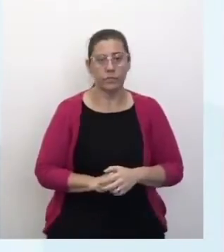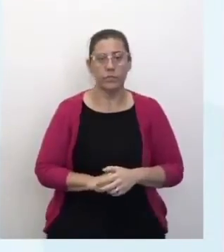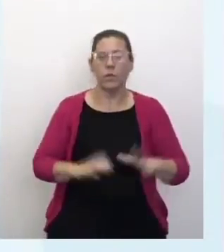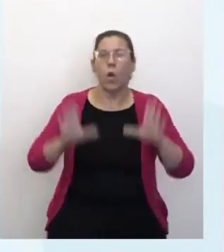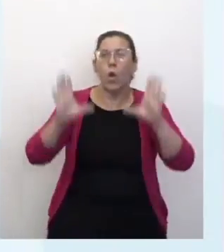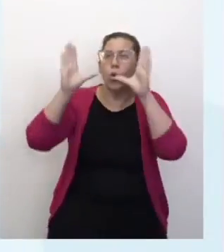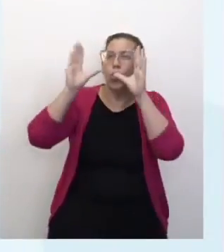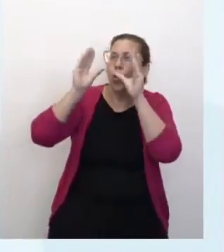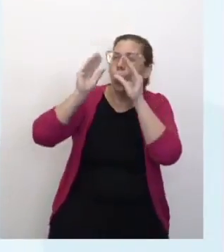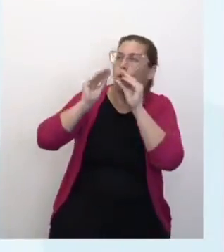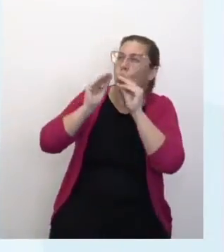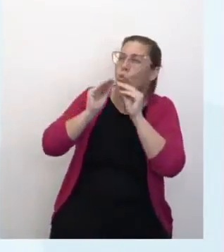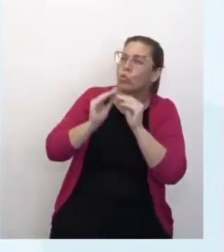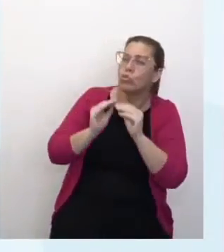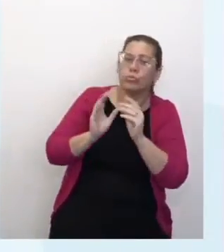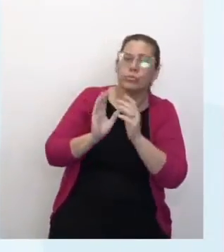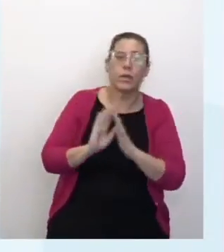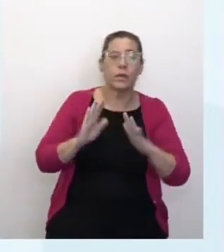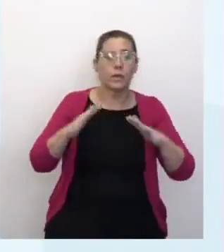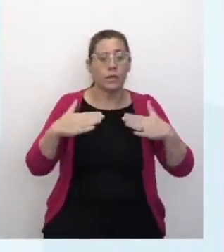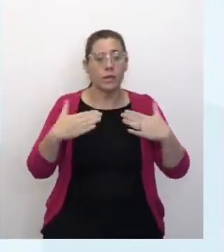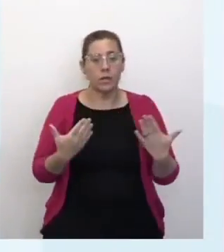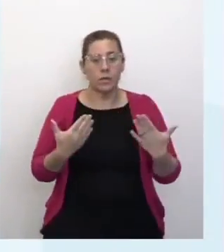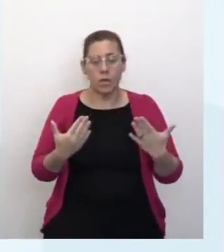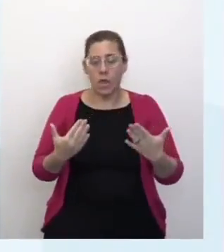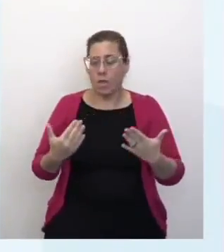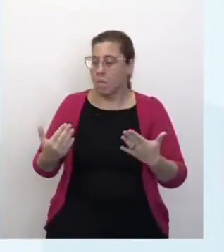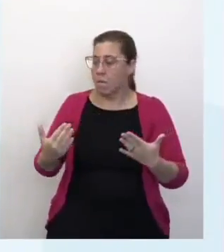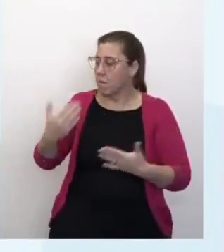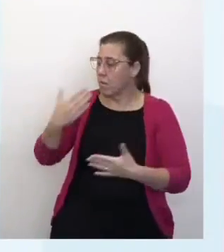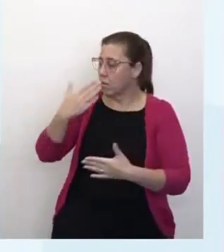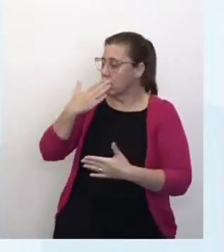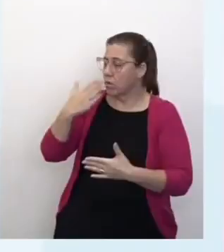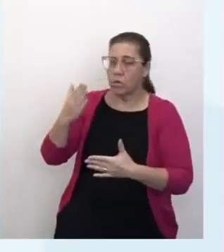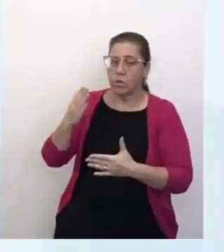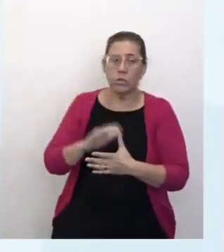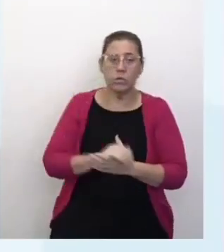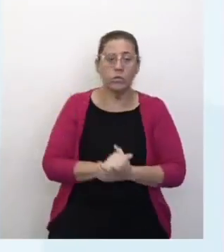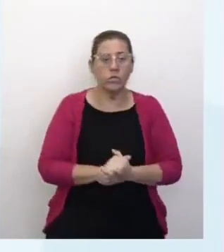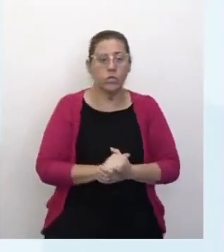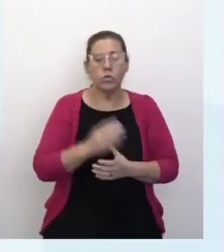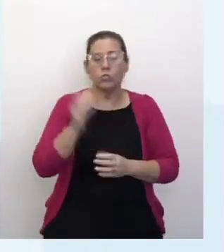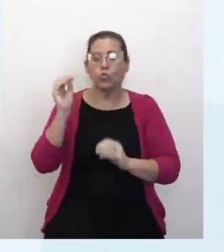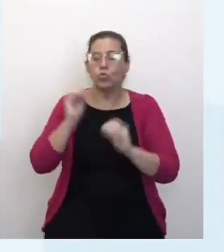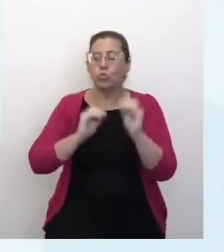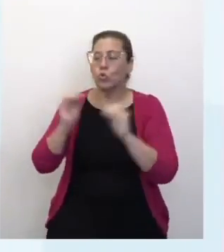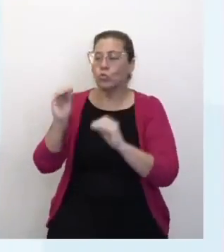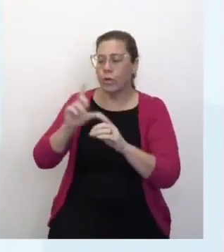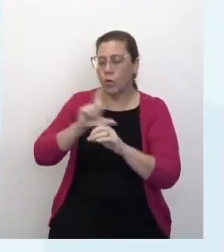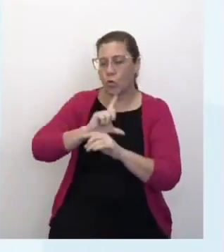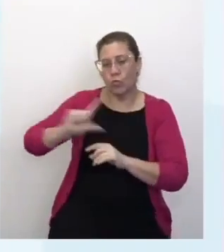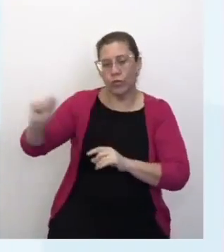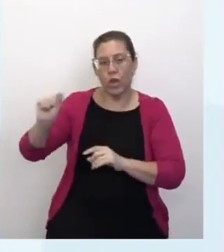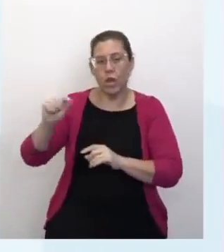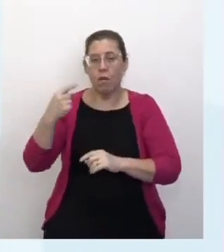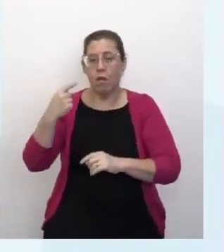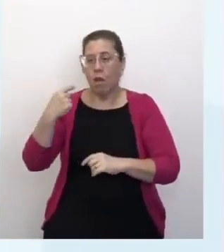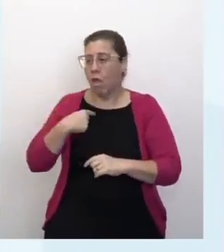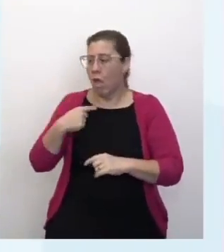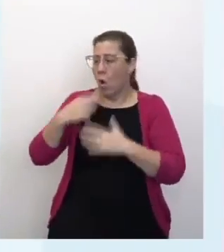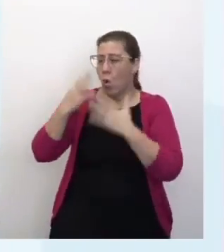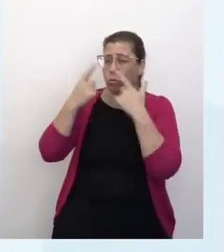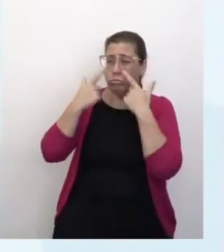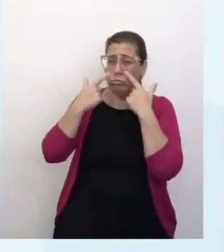Noite ainda, quando ela me pedia entre 2 beijos que me fosse embora, eu, com os olhos em lágrimas,